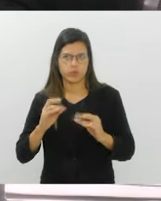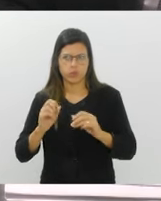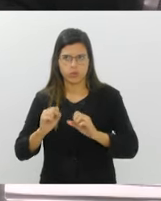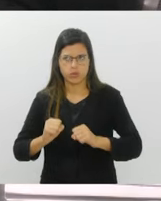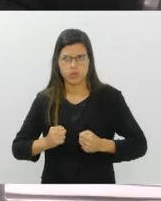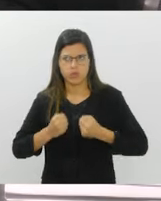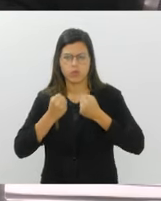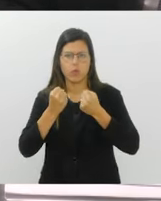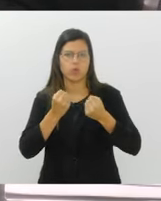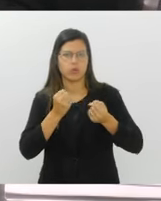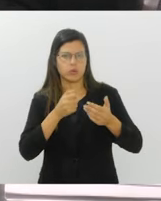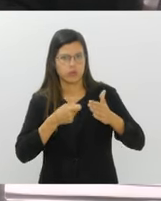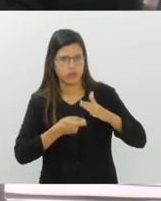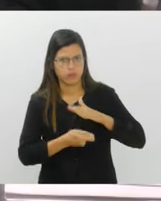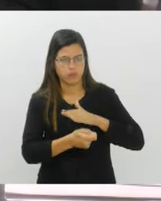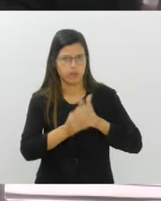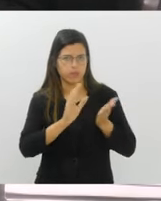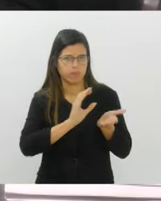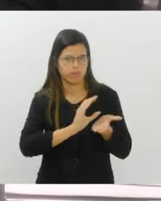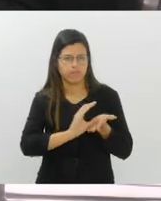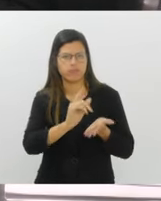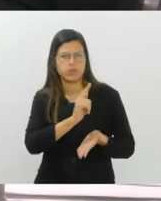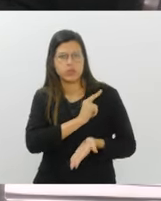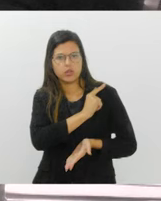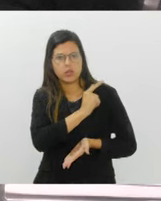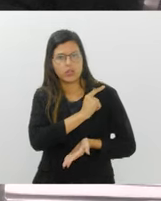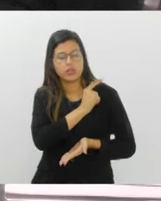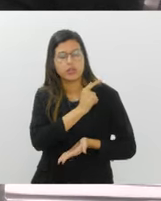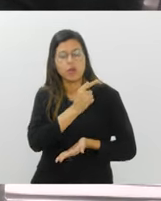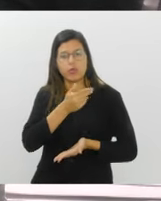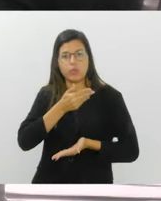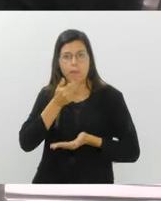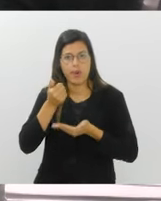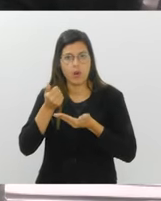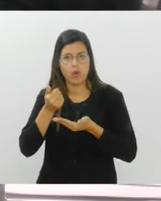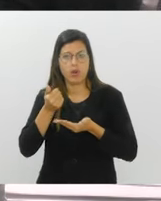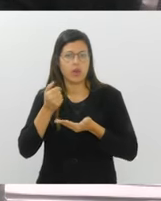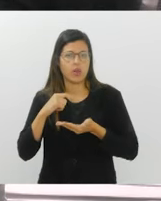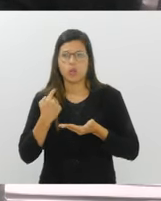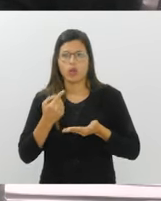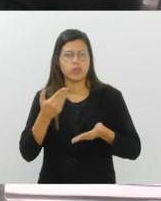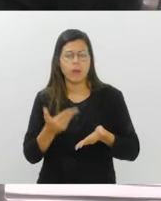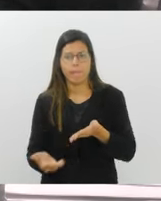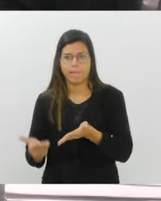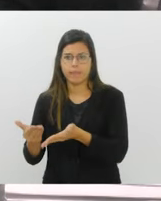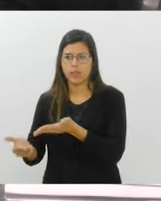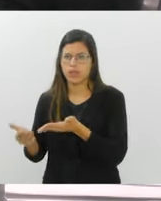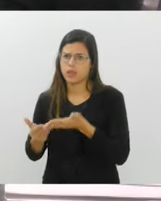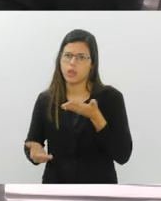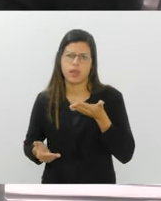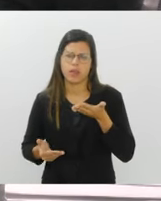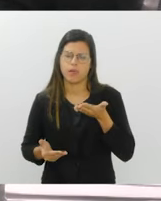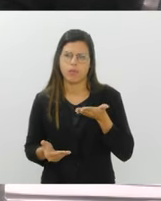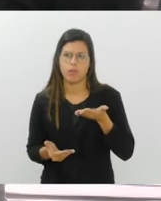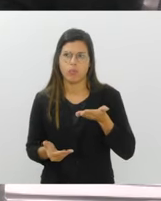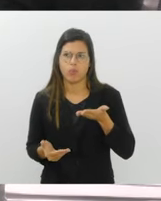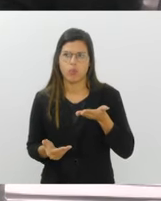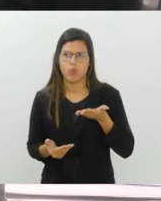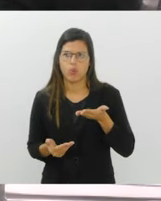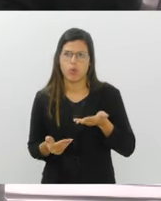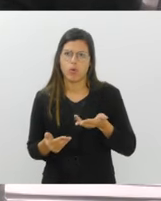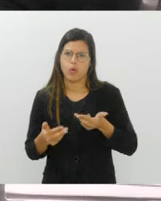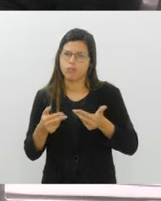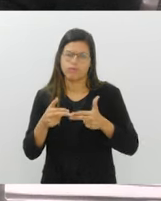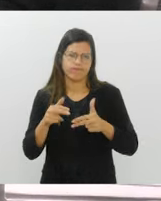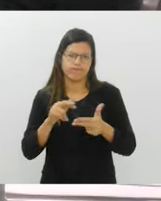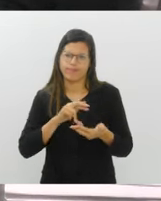de investimento, de gestão, de melhorias, né, nós perdemos por conta de diversas